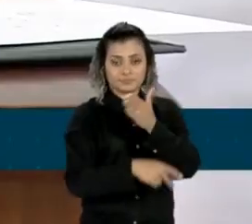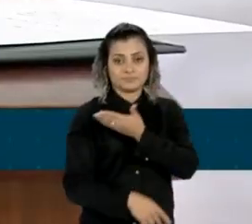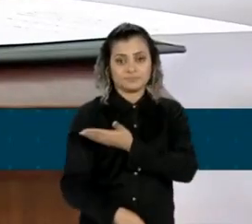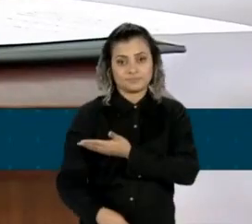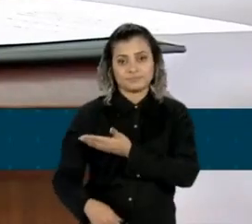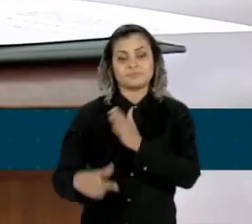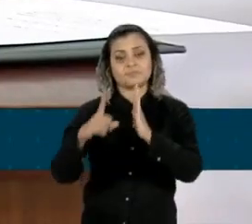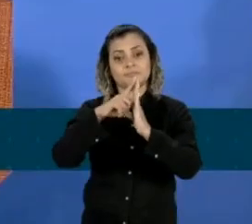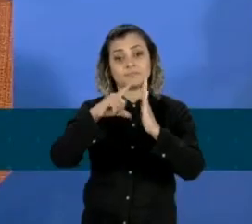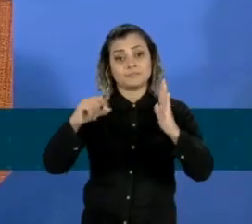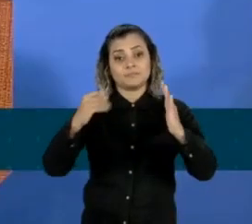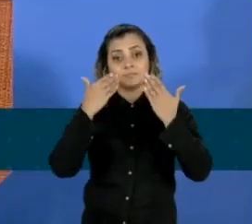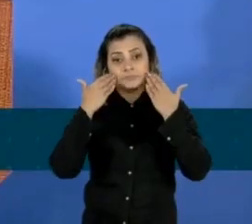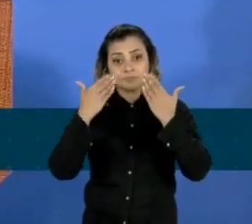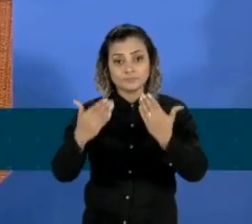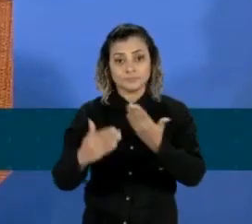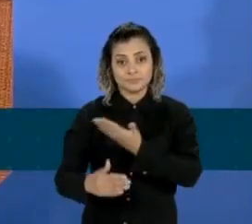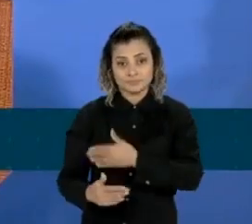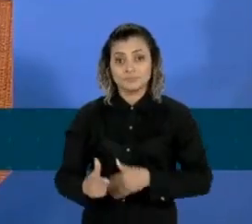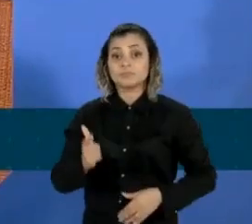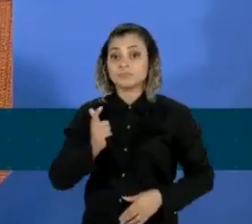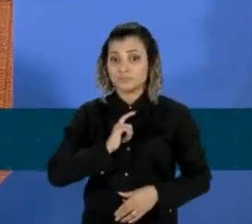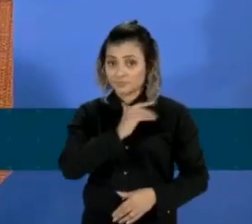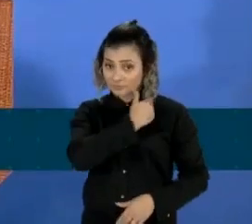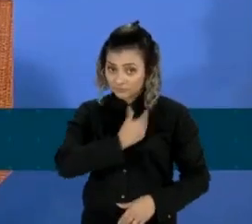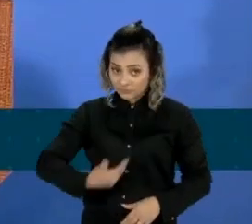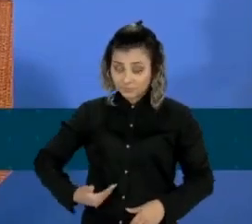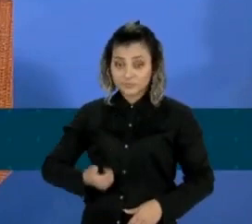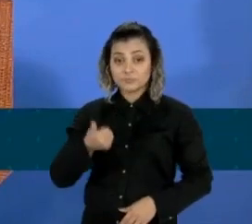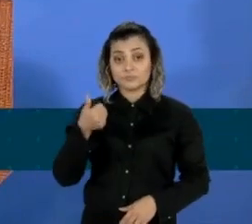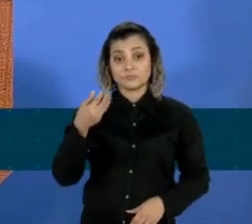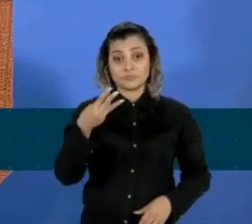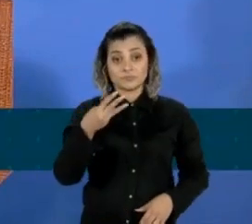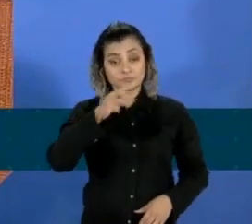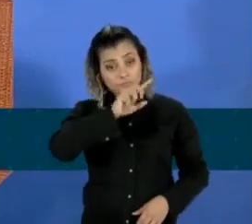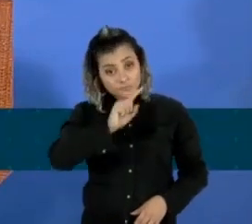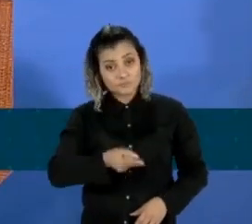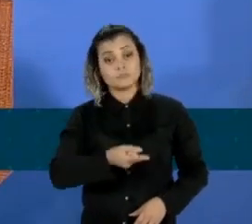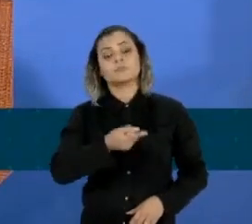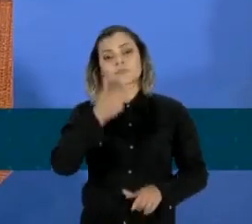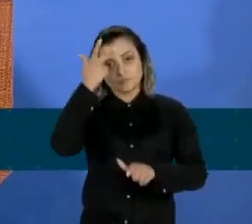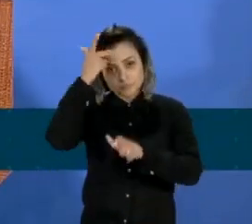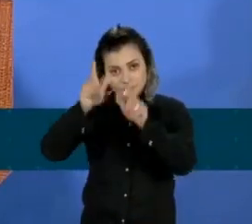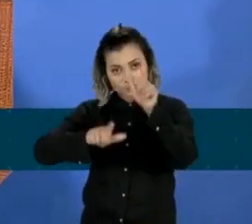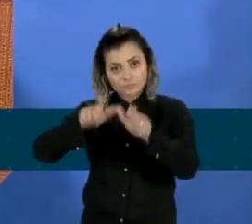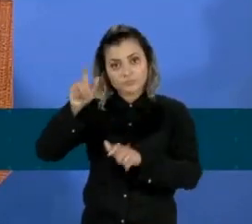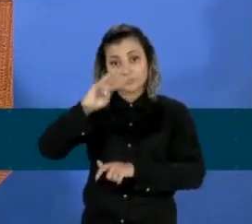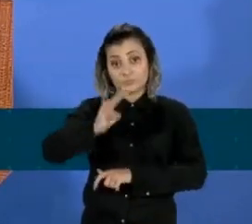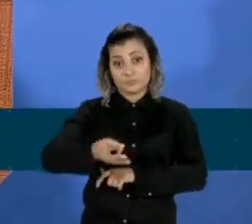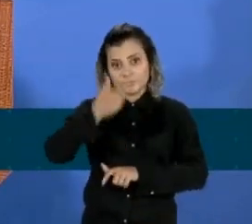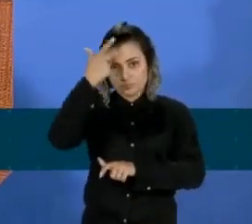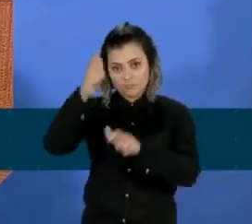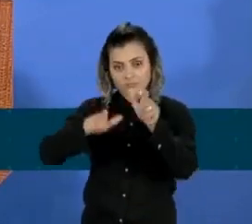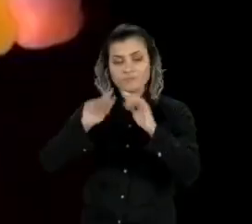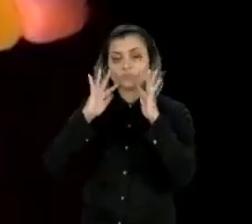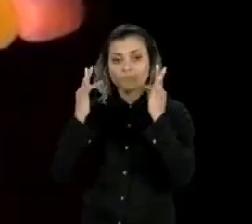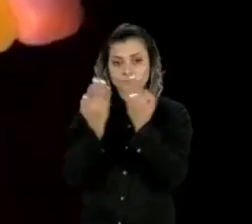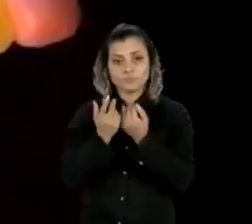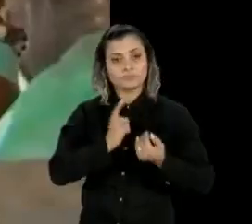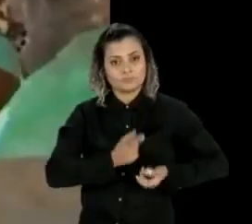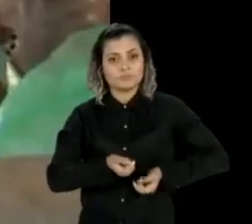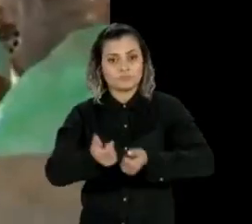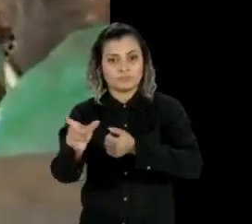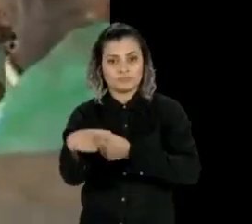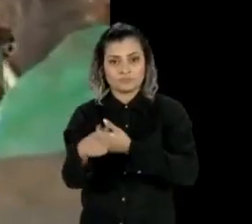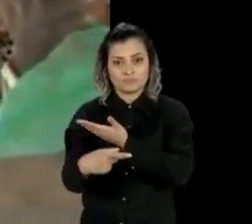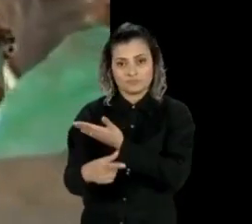no Palácio do Planalto. Segundo o governo, 13.500.000 famílias recebem o Bolsa Família no país. O